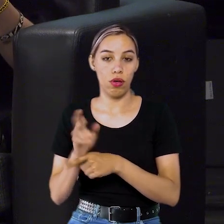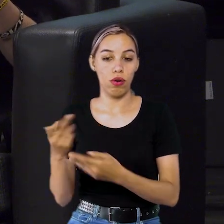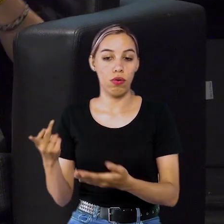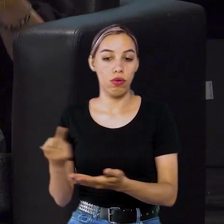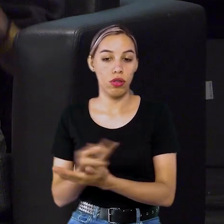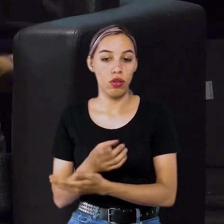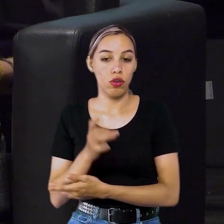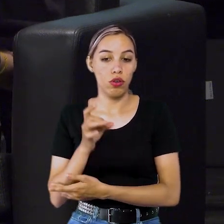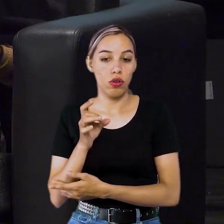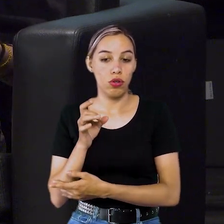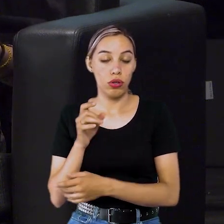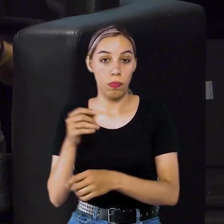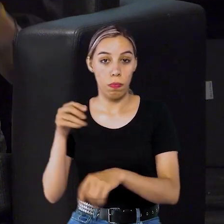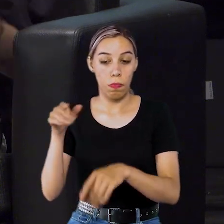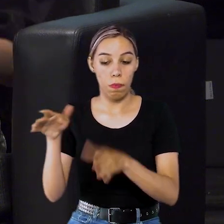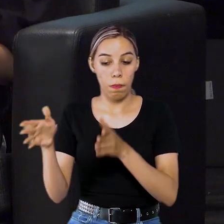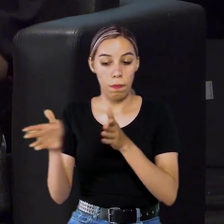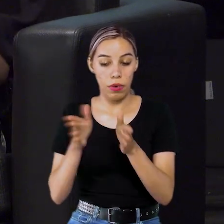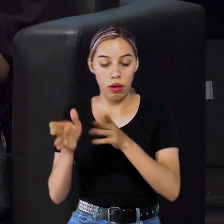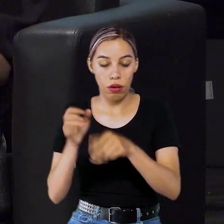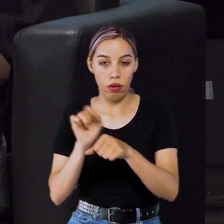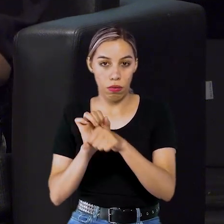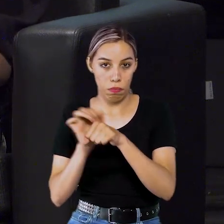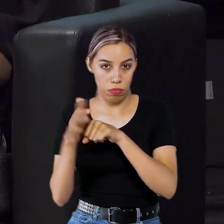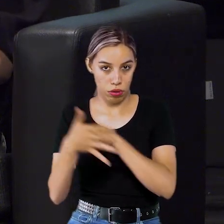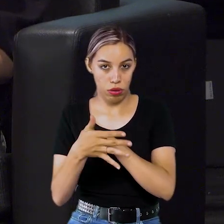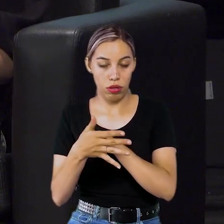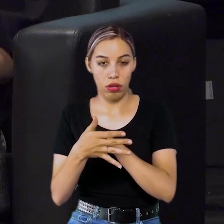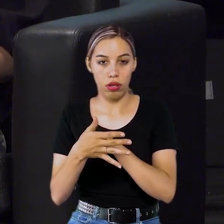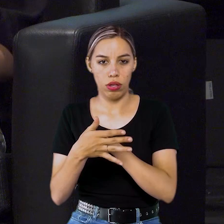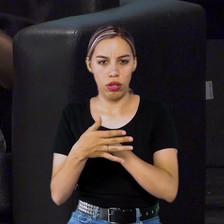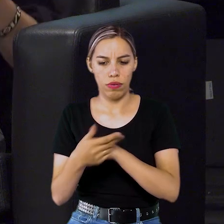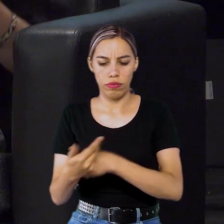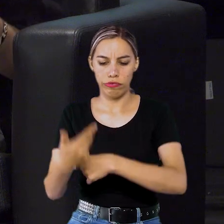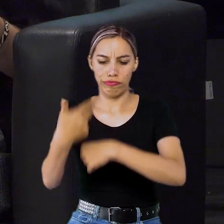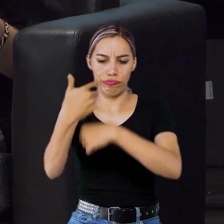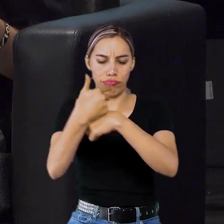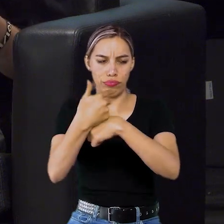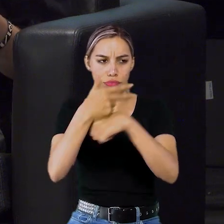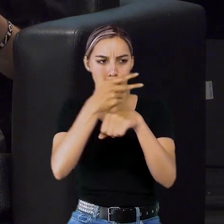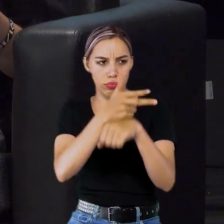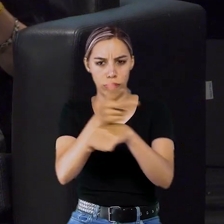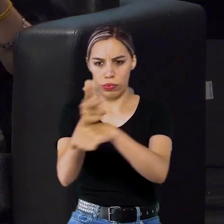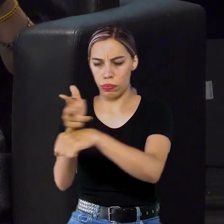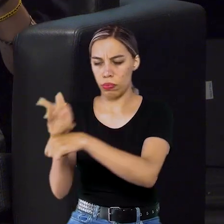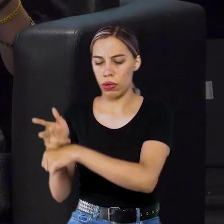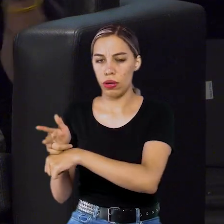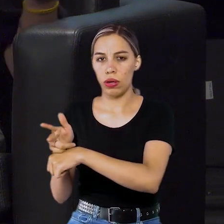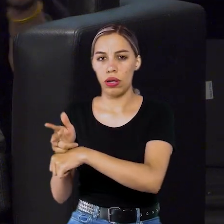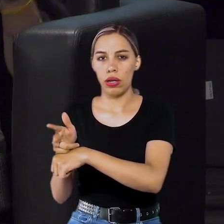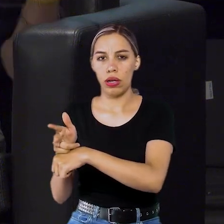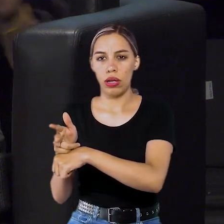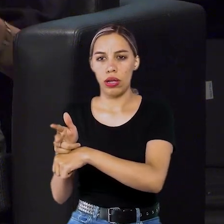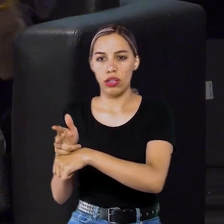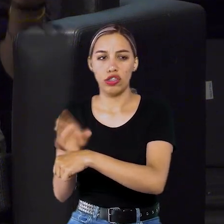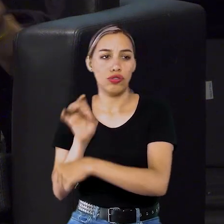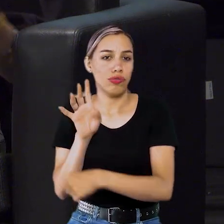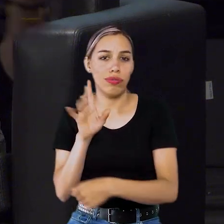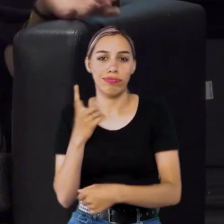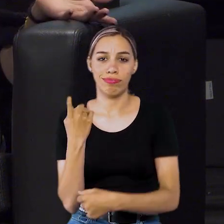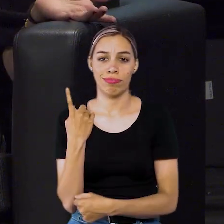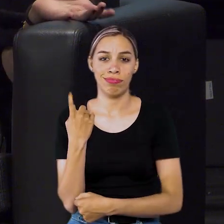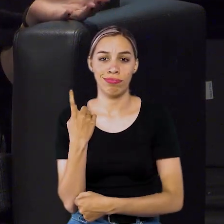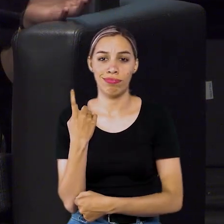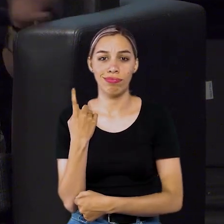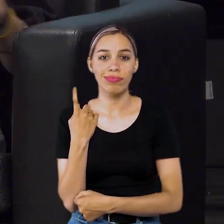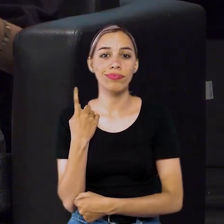filmamos. E se vocês assistirem o filme, vocês vão perceber isso, né? Porque eu percebi. Por exemplo, o Alex, como eu falei,